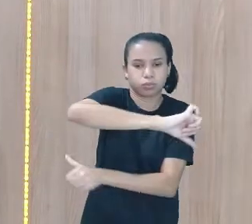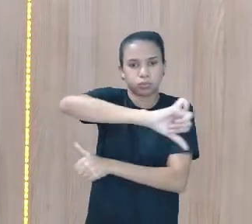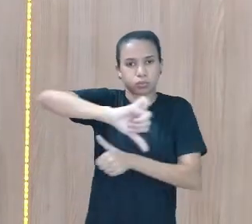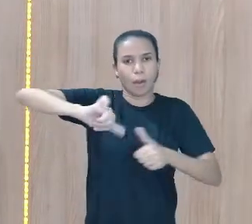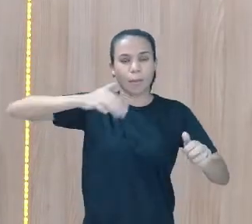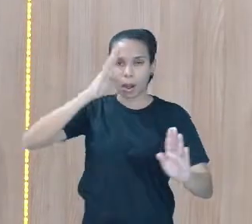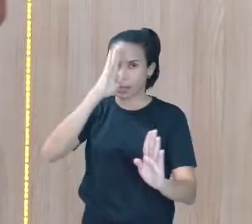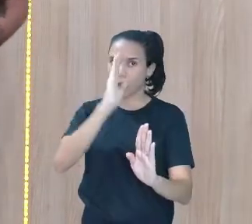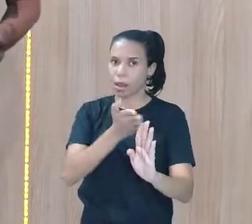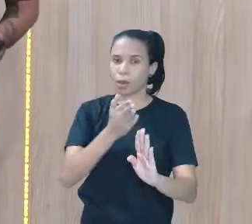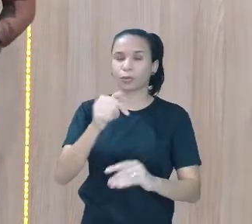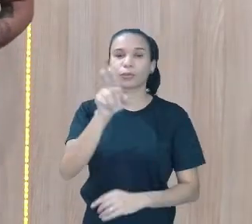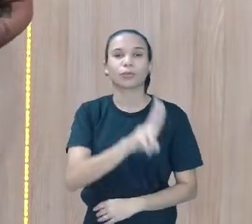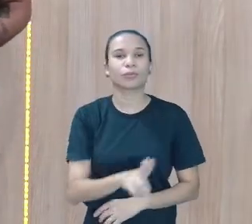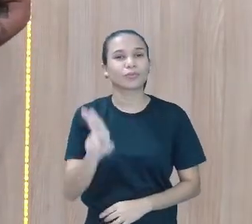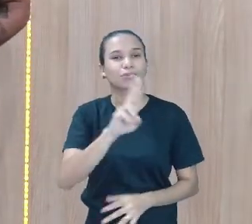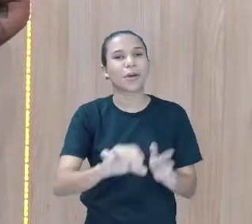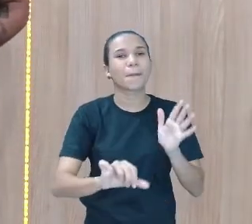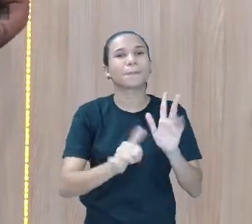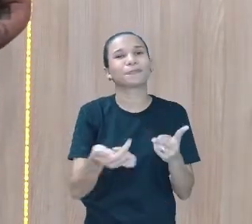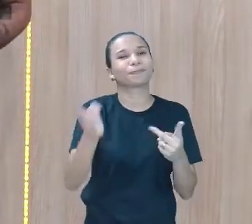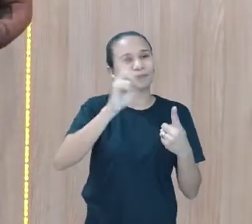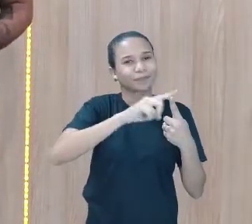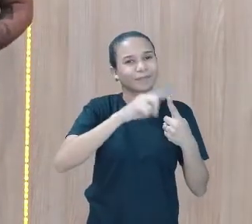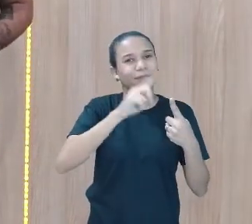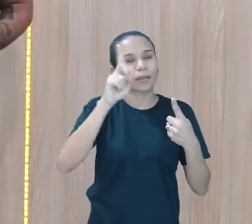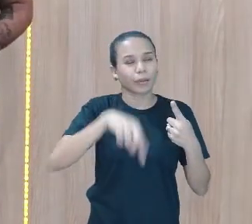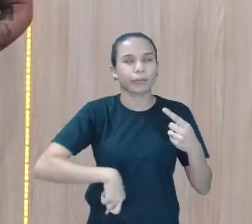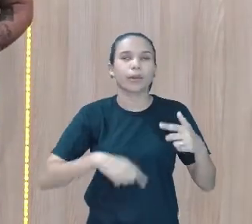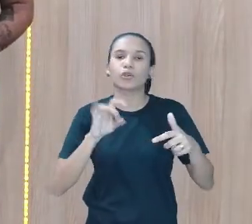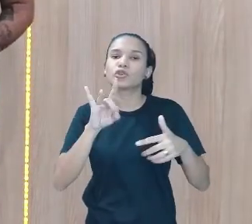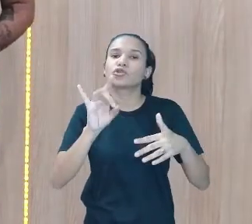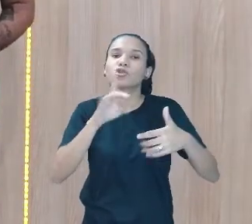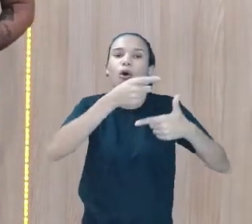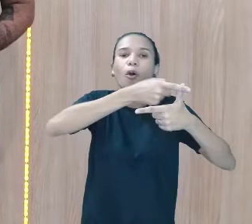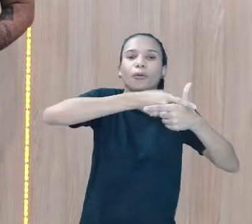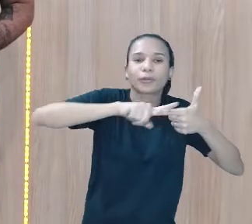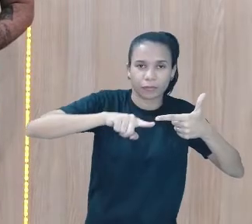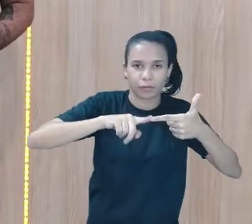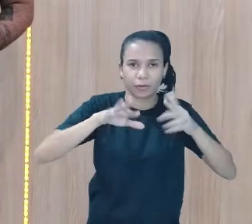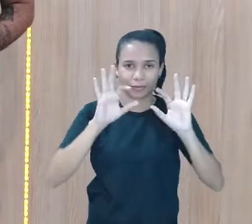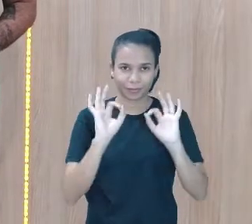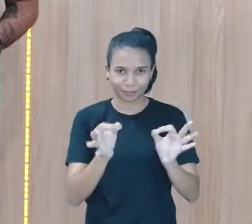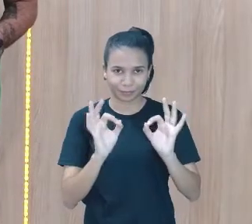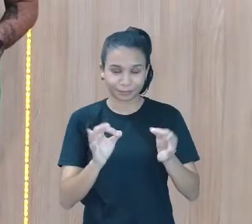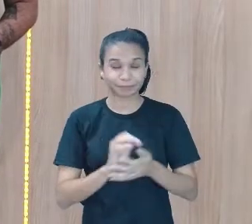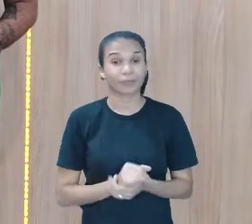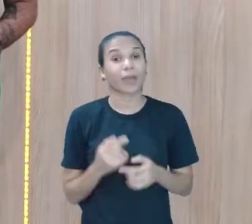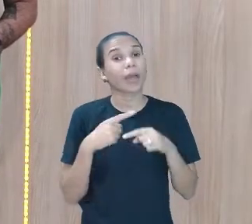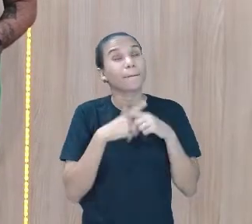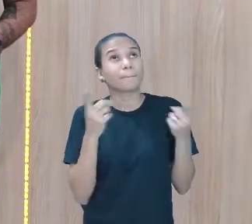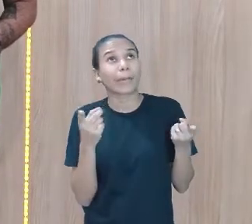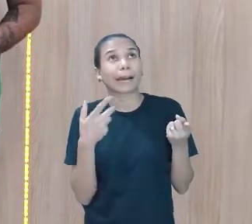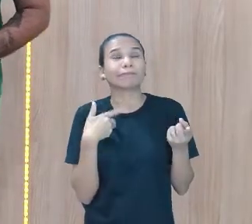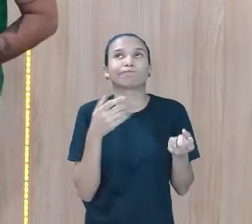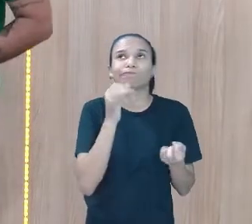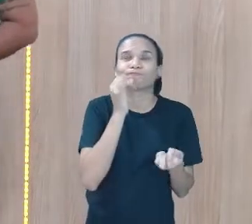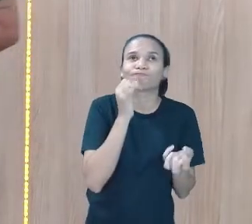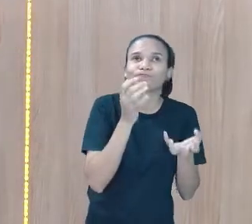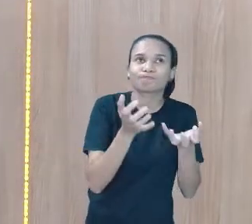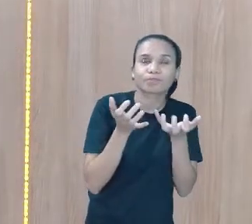para o número decimal, usando aquela primeira técnica, que é dividir o número de cima pelo número de baixo. Caso eu